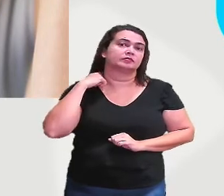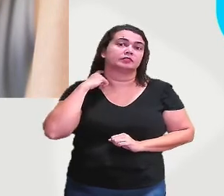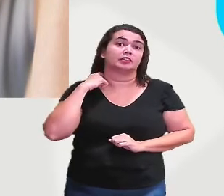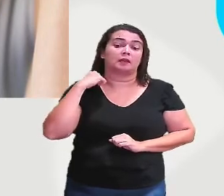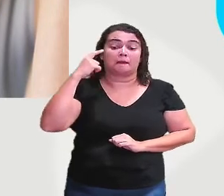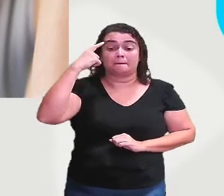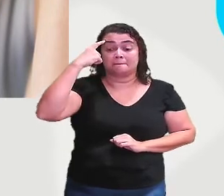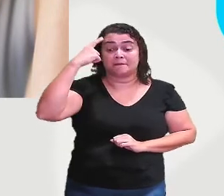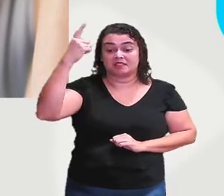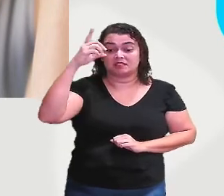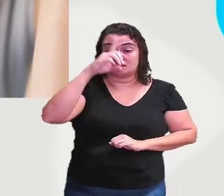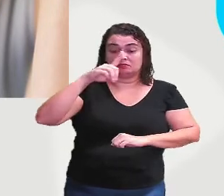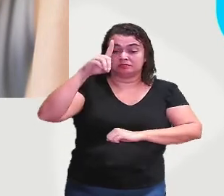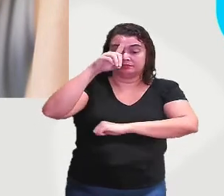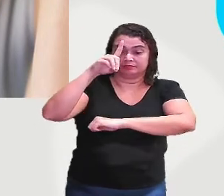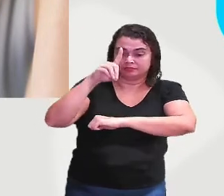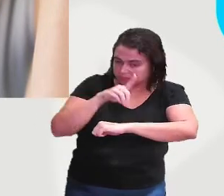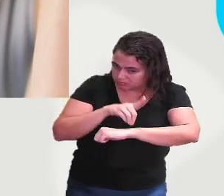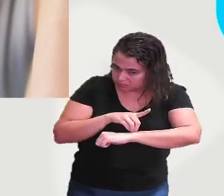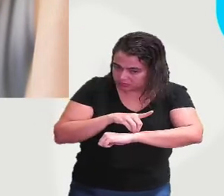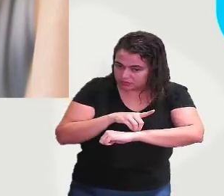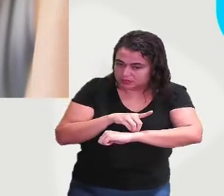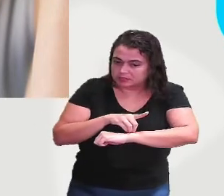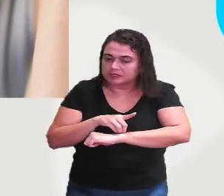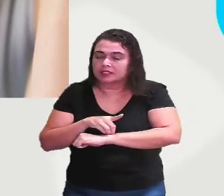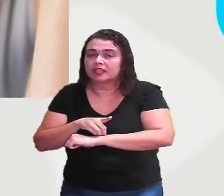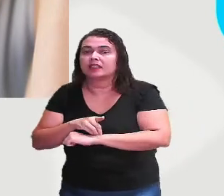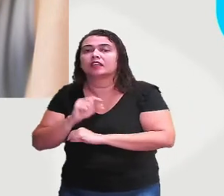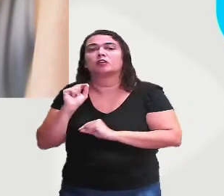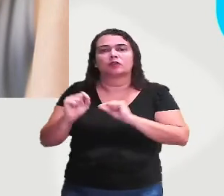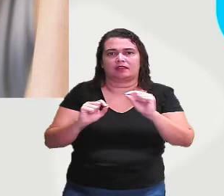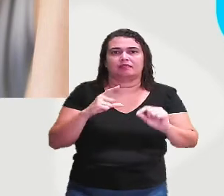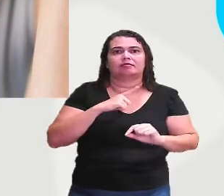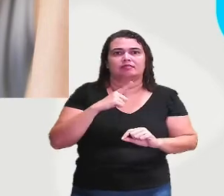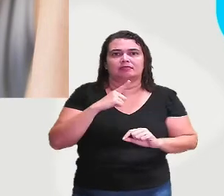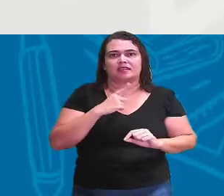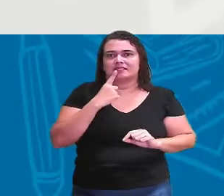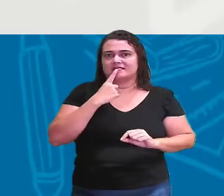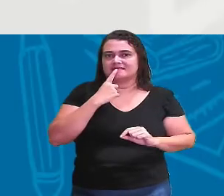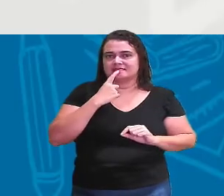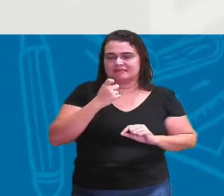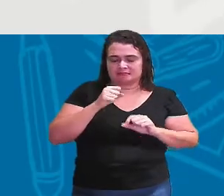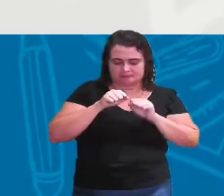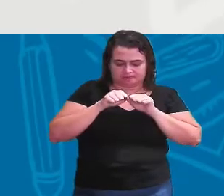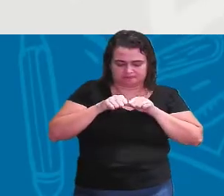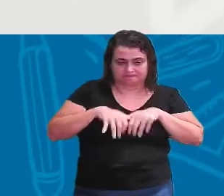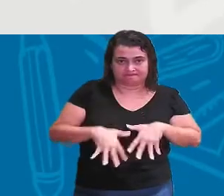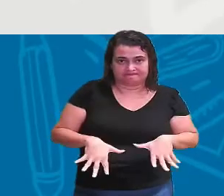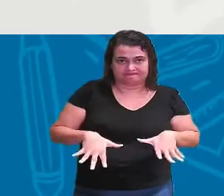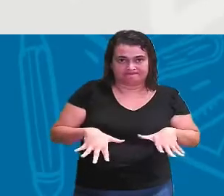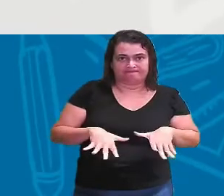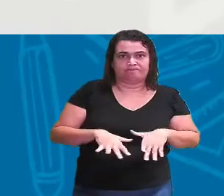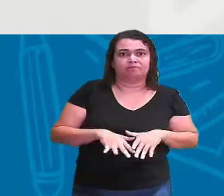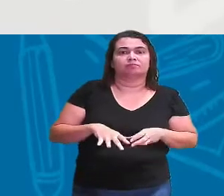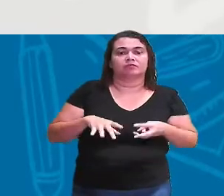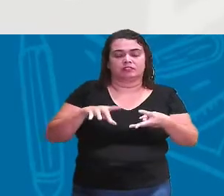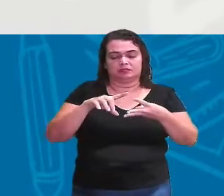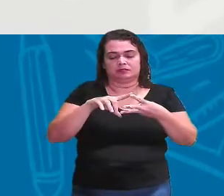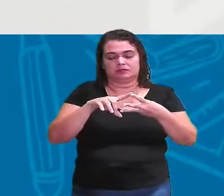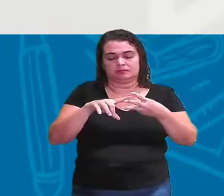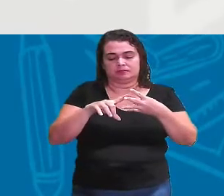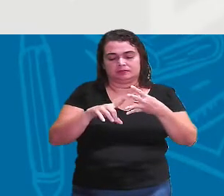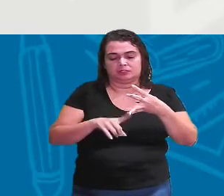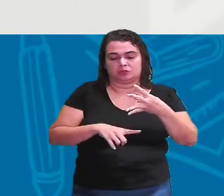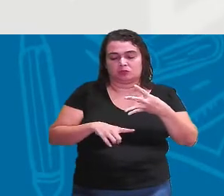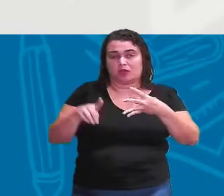dengue, é impossível não pensar em dengue hemorrágica. Volta aqui comigo. Gente, na prática, a gente tem 4 sorotipos